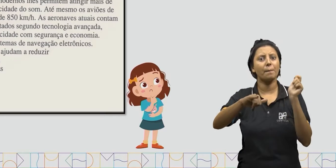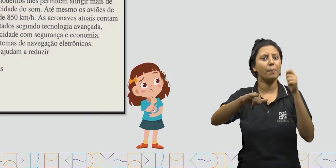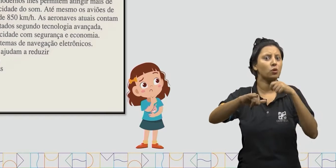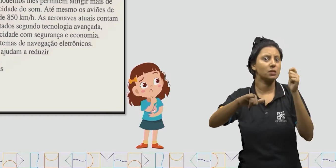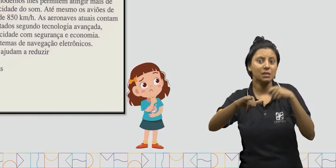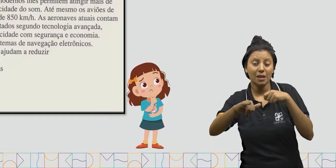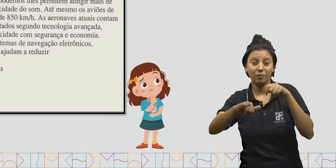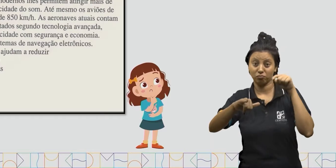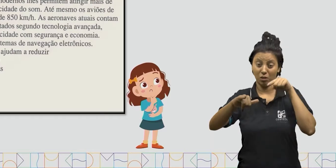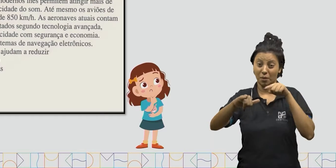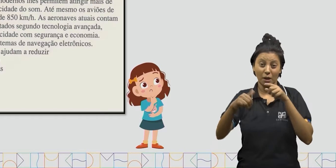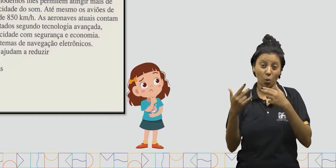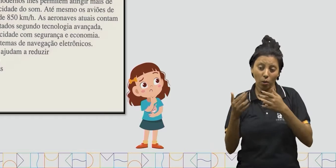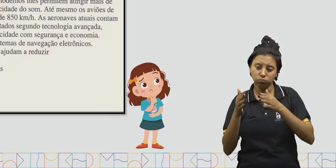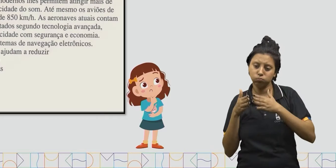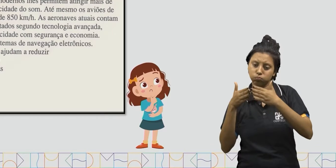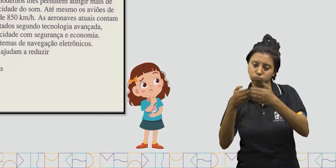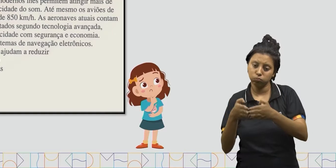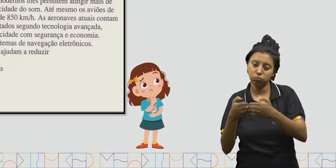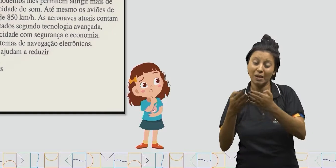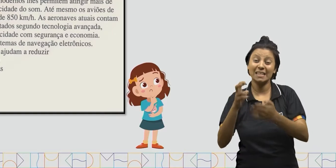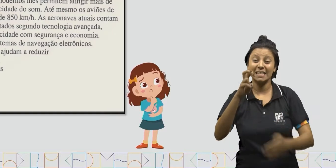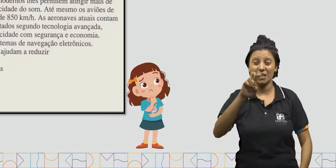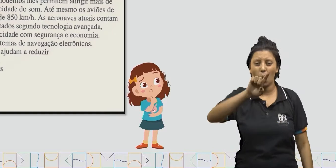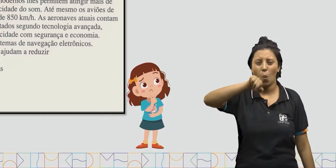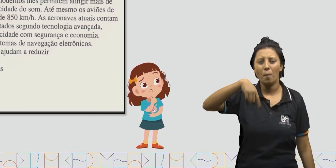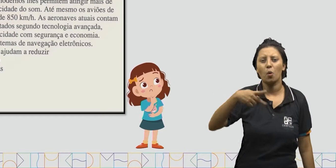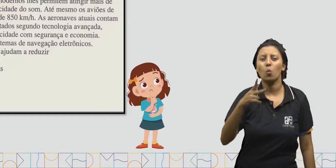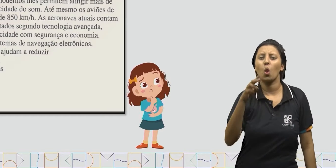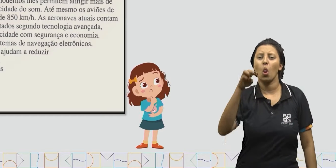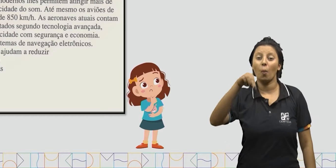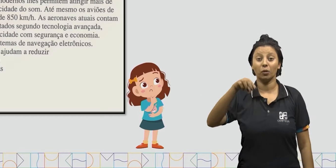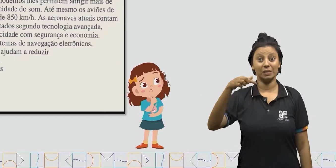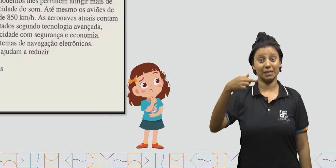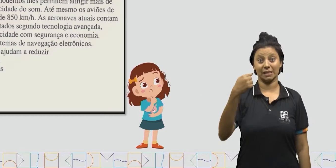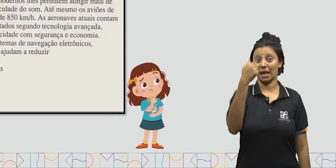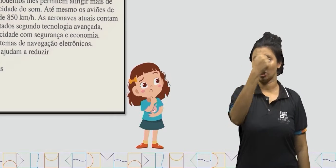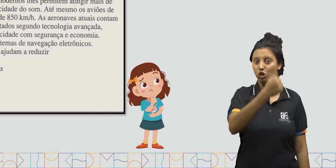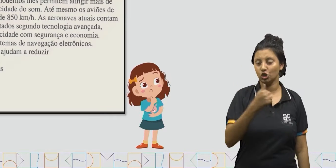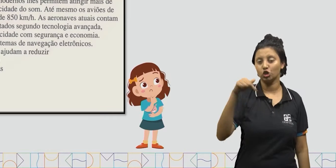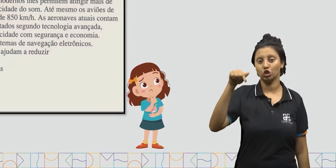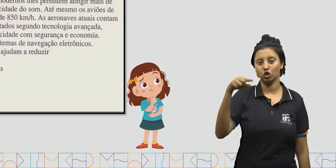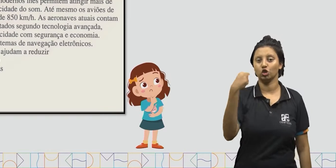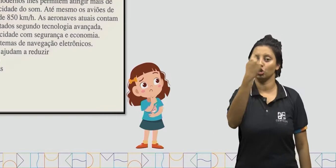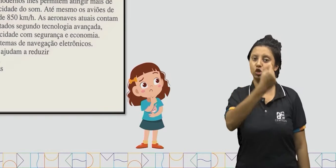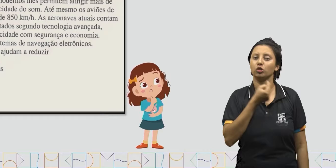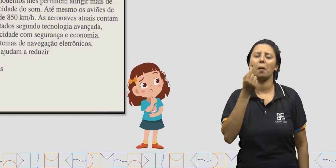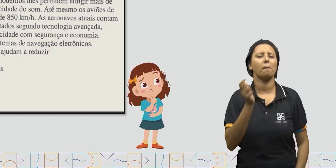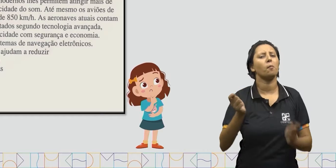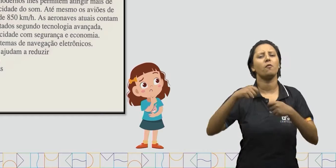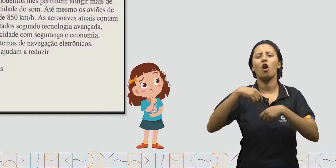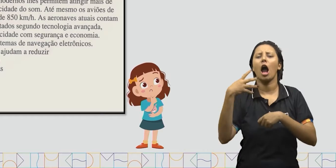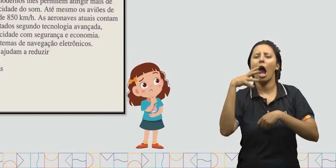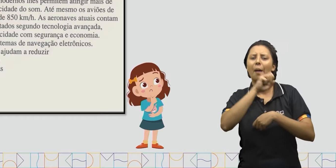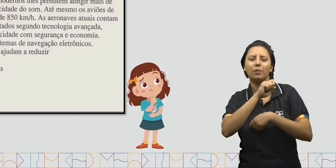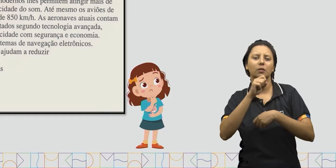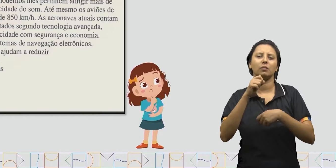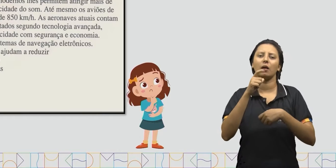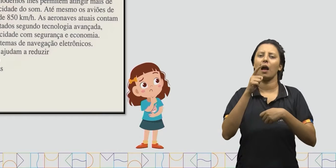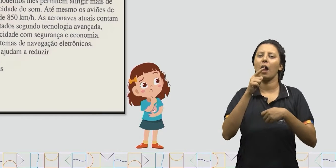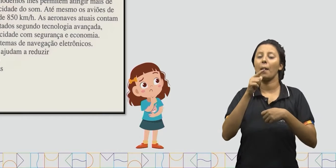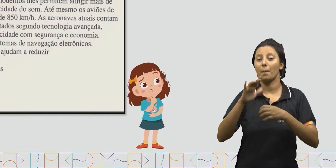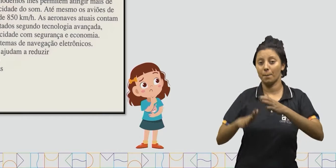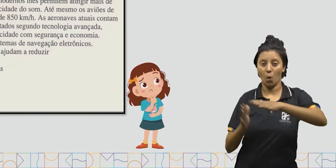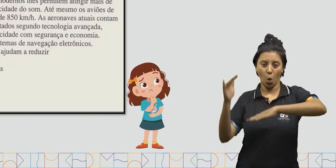de realizar uma viagem de 5.000 quilômetros em cerca de 7 horas, ultrapassando tranquilamente obstáculos como